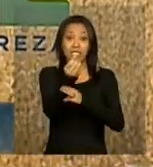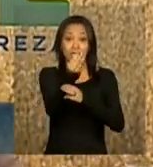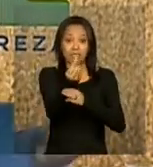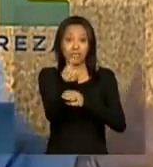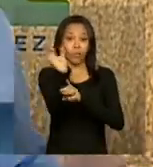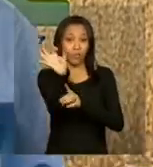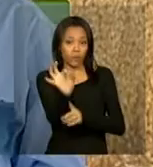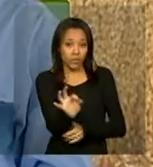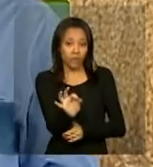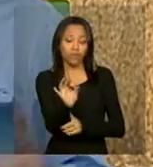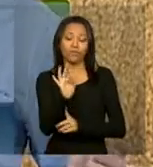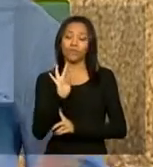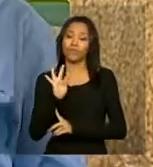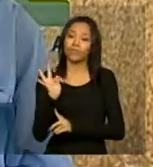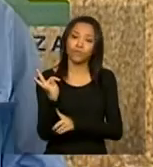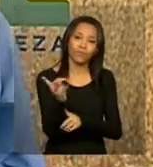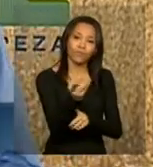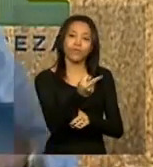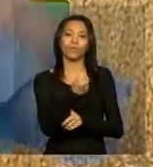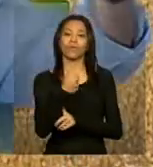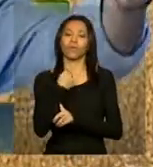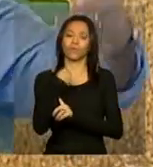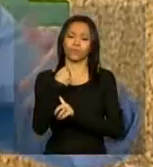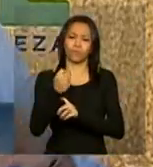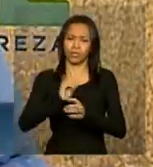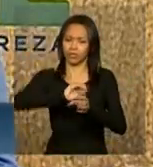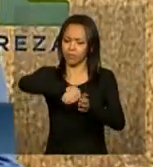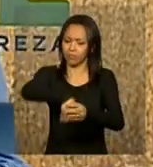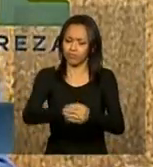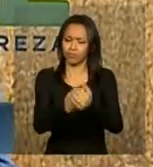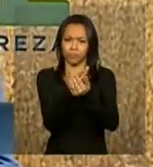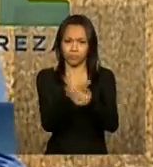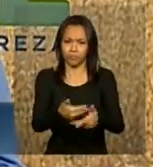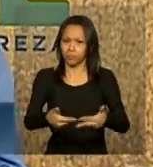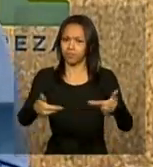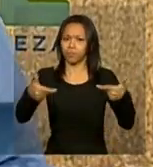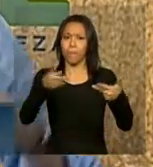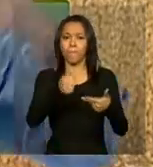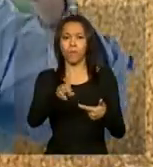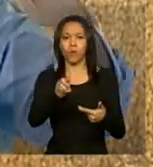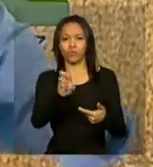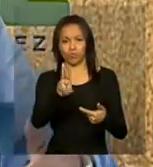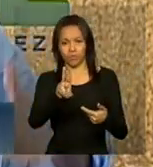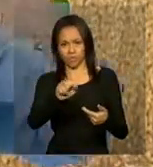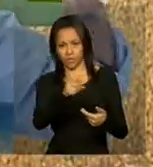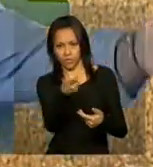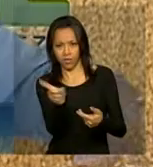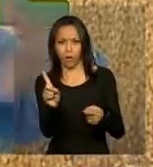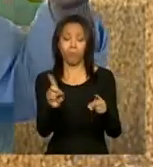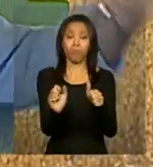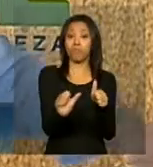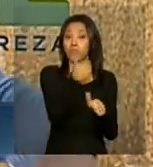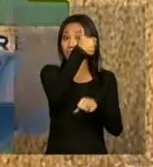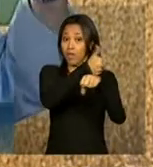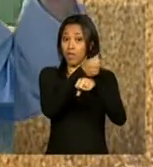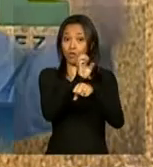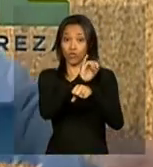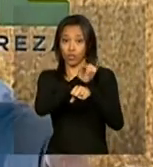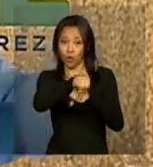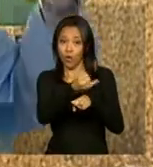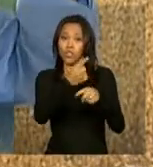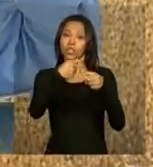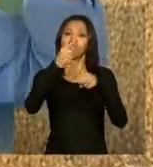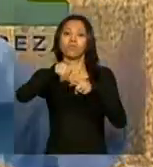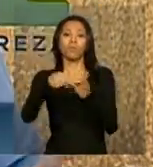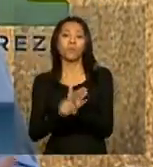60% de toda esta produção. Por isso que nos coloca em primeiro lugar na produção de soja, de milho, de